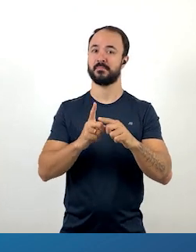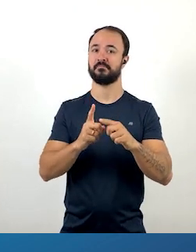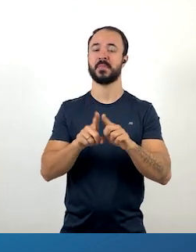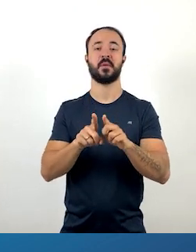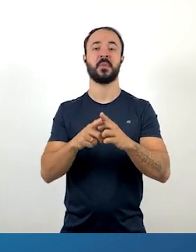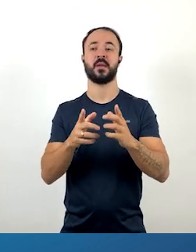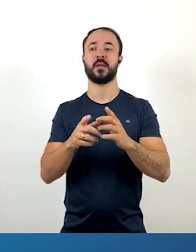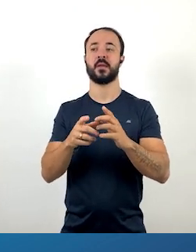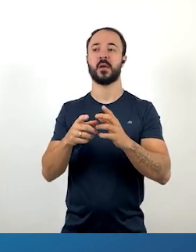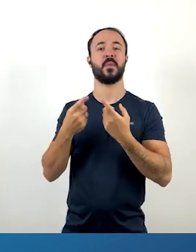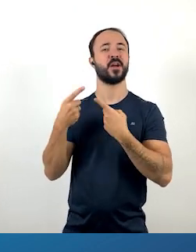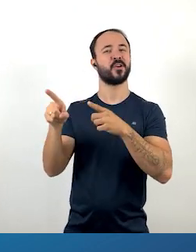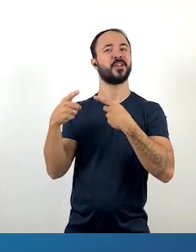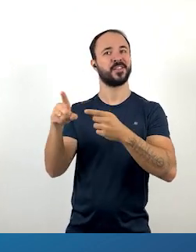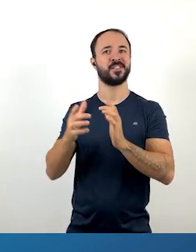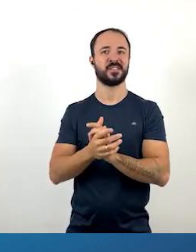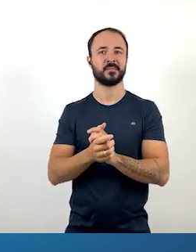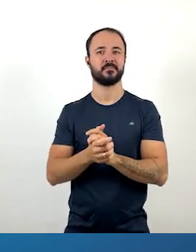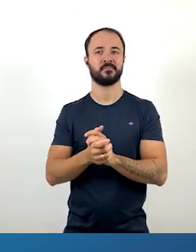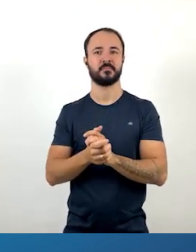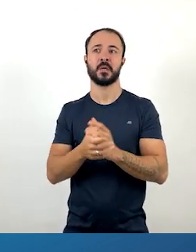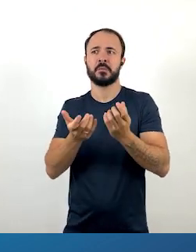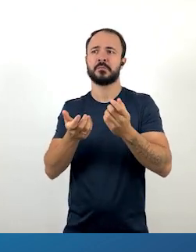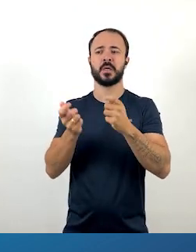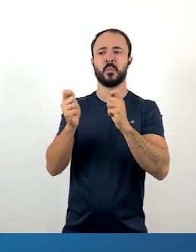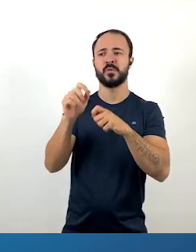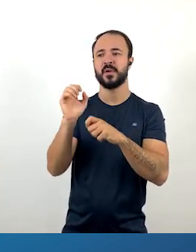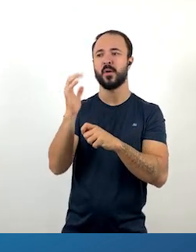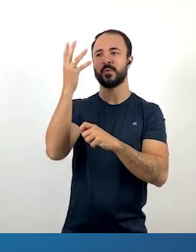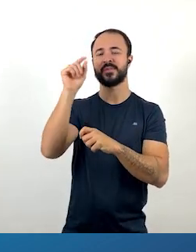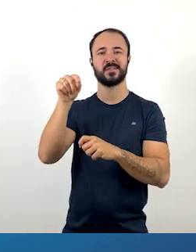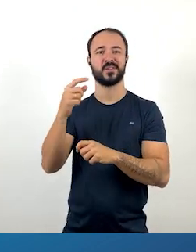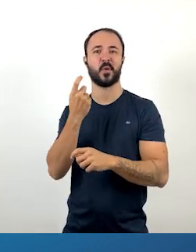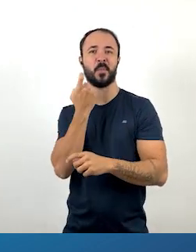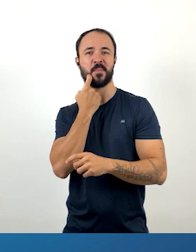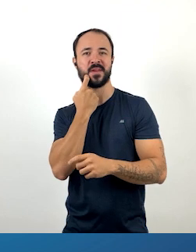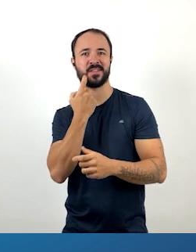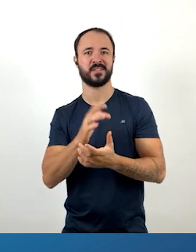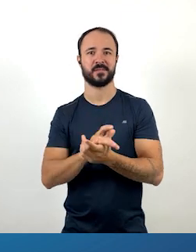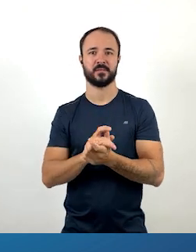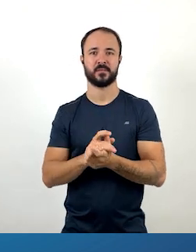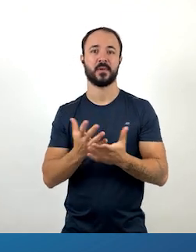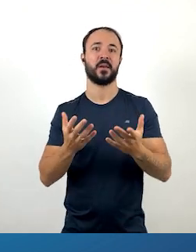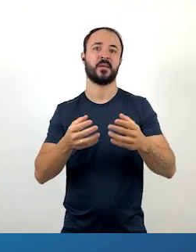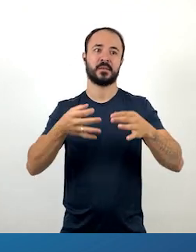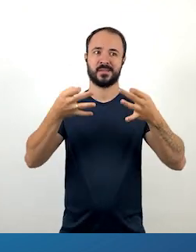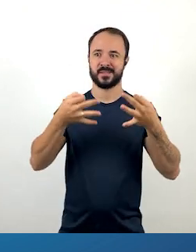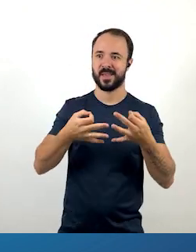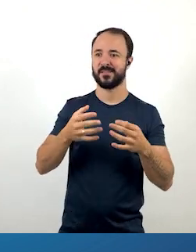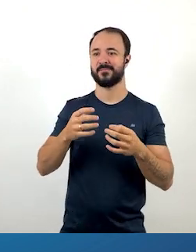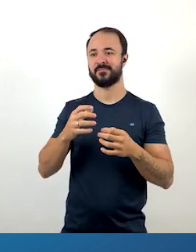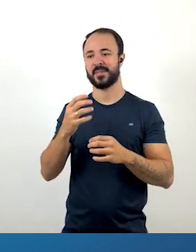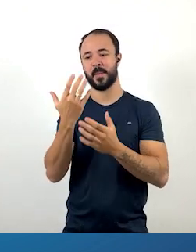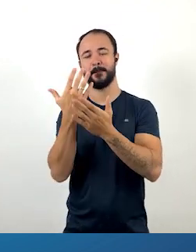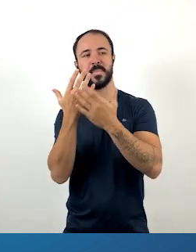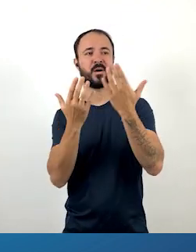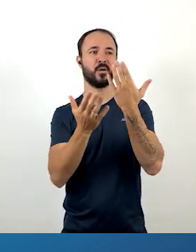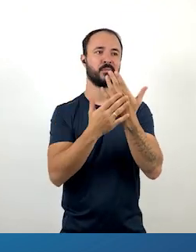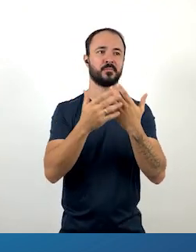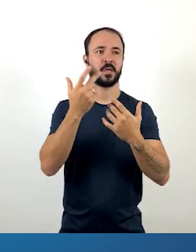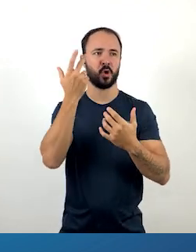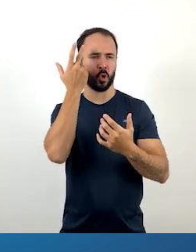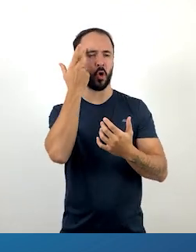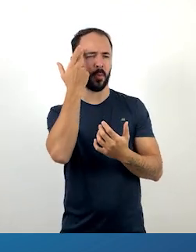O que pode acontecer com esses peixes? Claro que, na realidade, não vão surgir mãos e pés, mas ele está falando